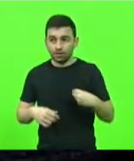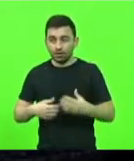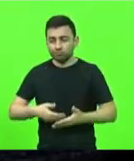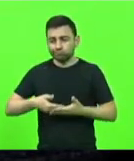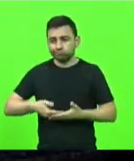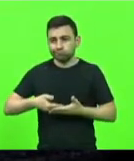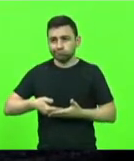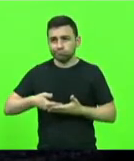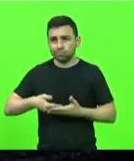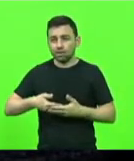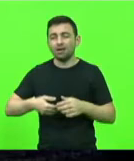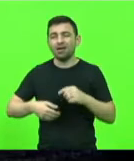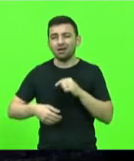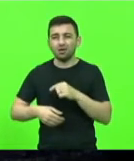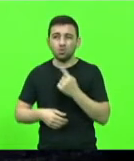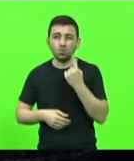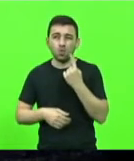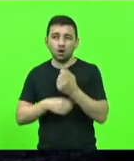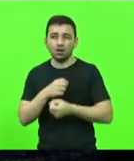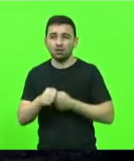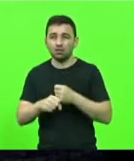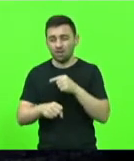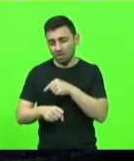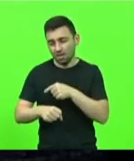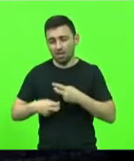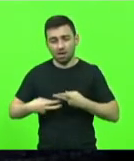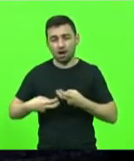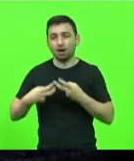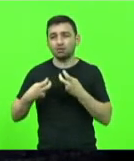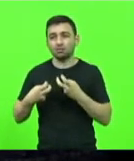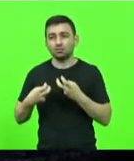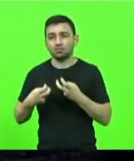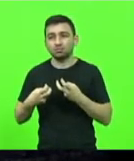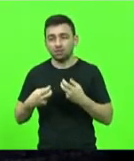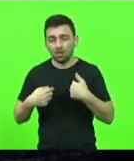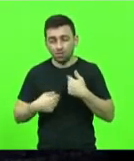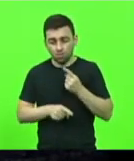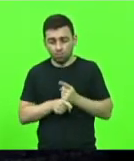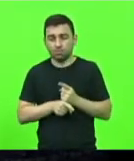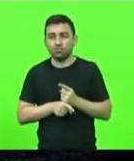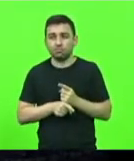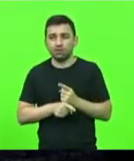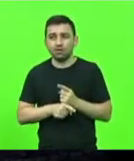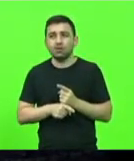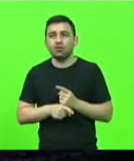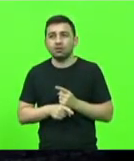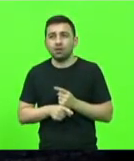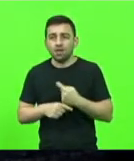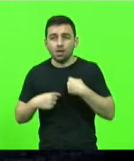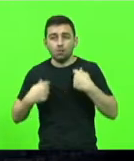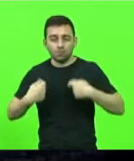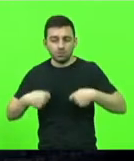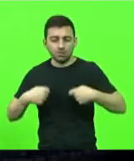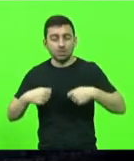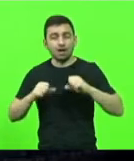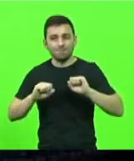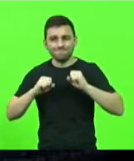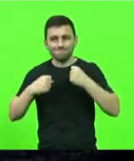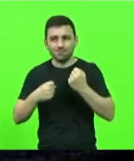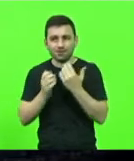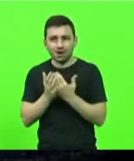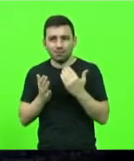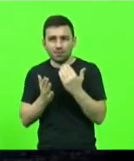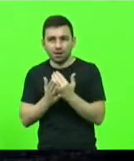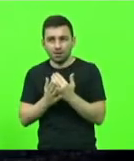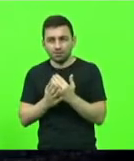1 aninho descobri que tinha câncer quando eu precisava ser mais forte para cuidar de